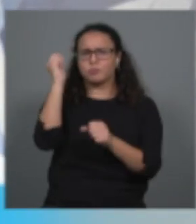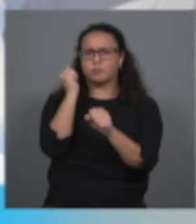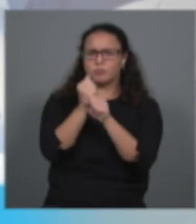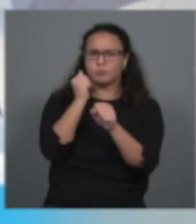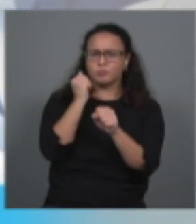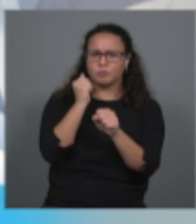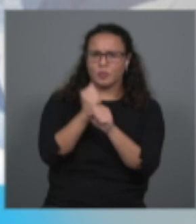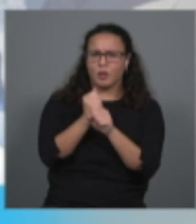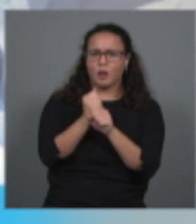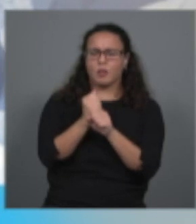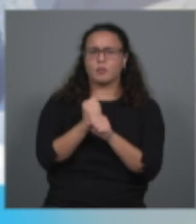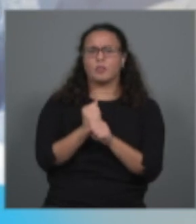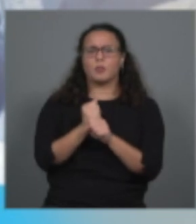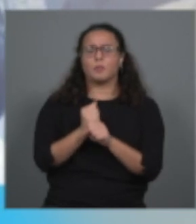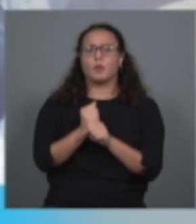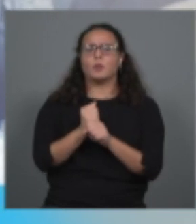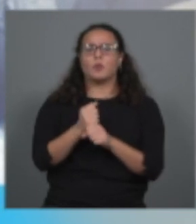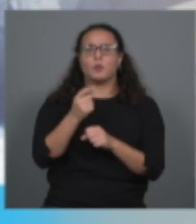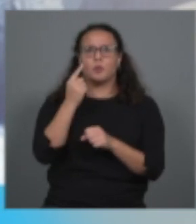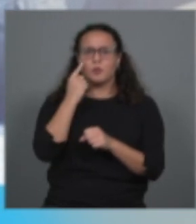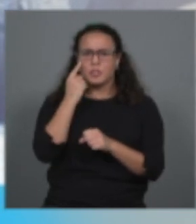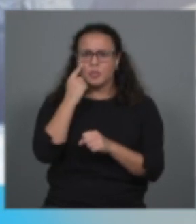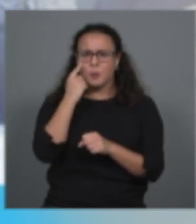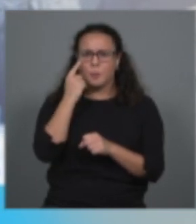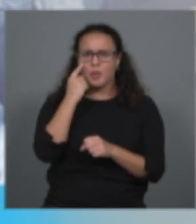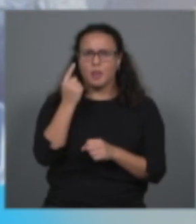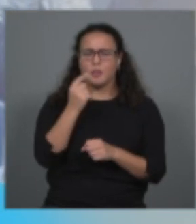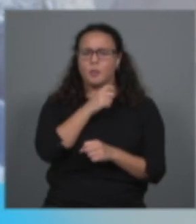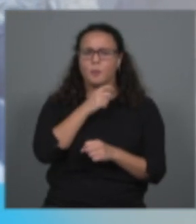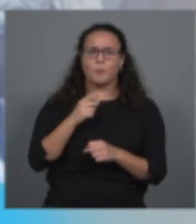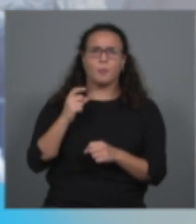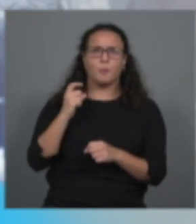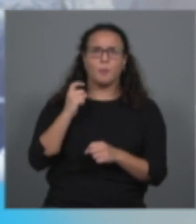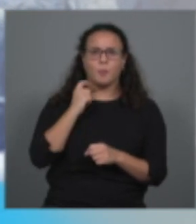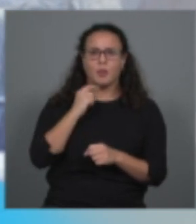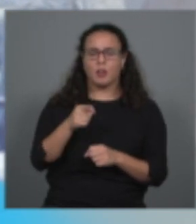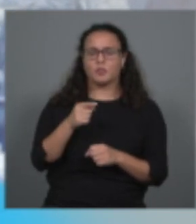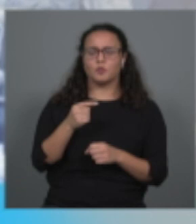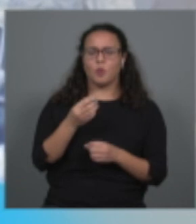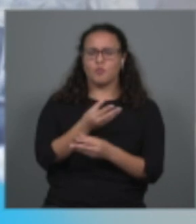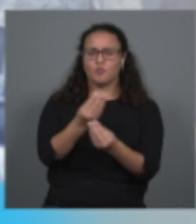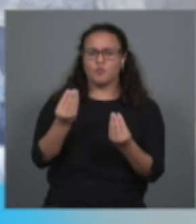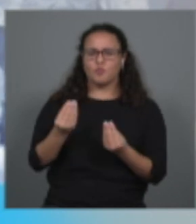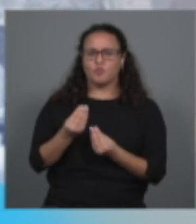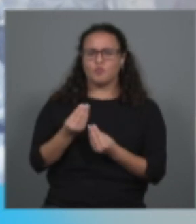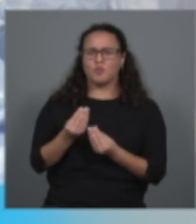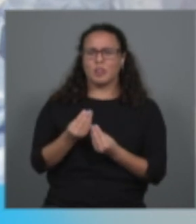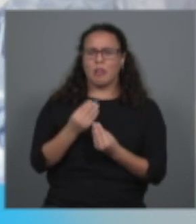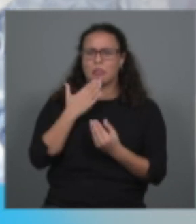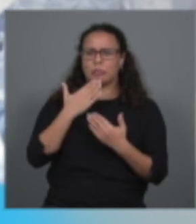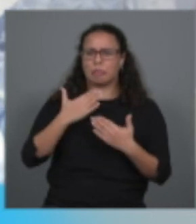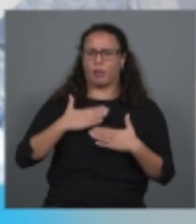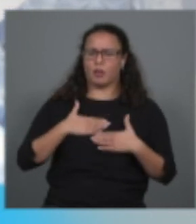reconhecimento de santidade do Padre Cruz, que em muita gente é um dado adquirido, não é? A noção e a